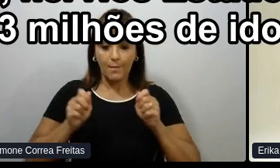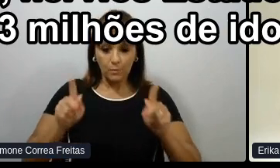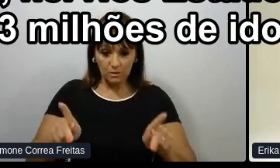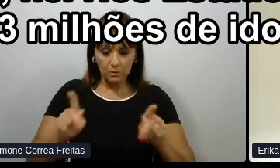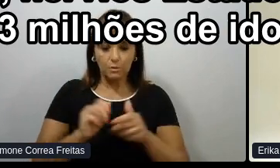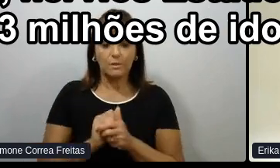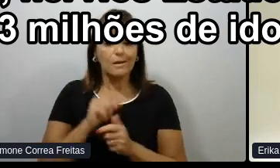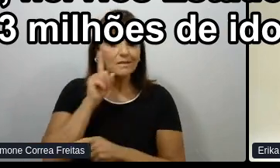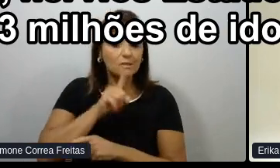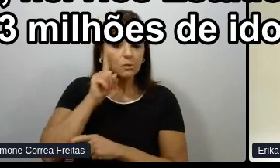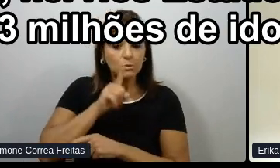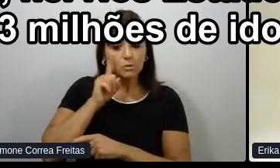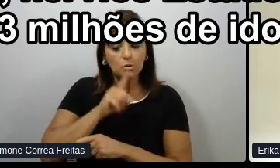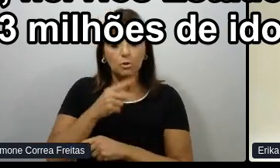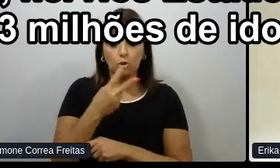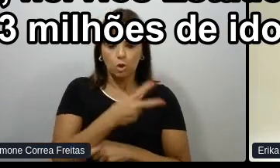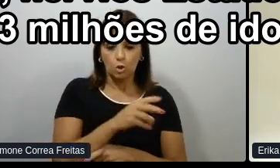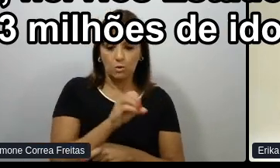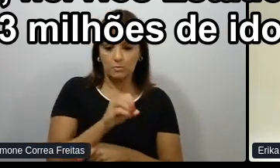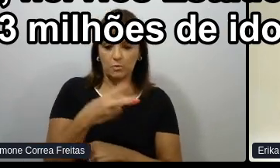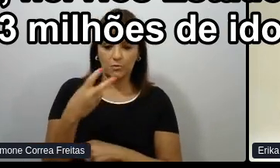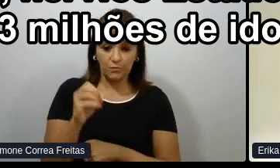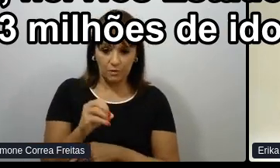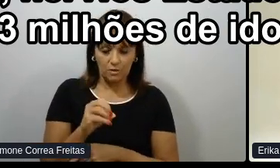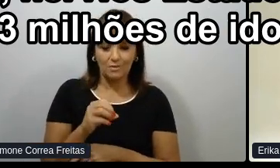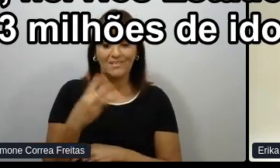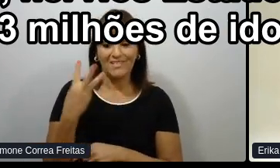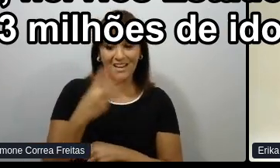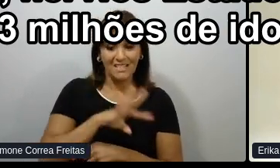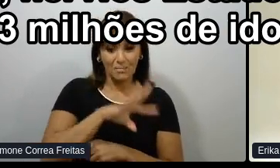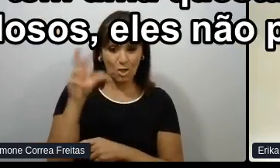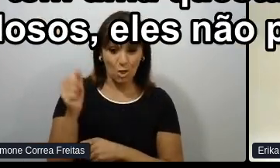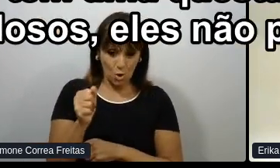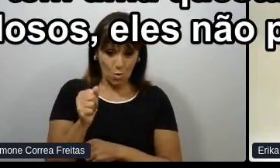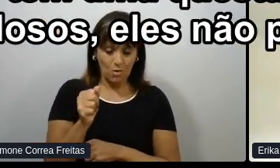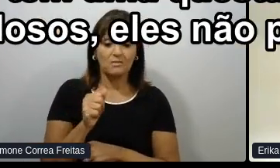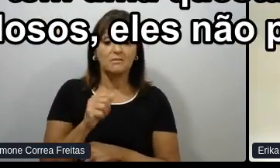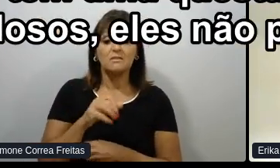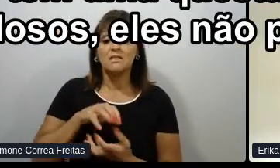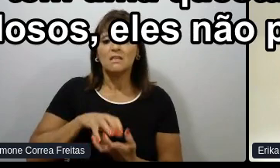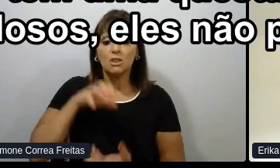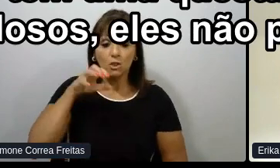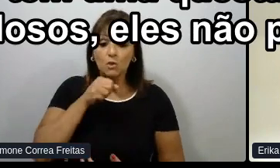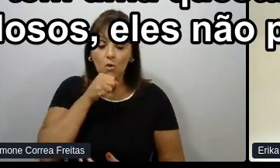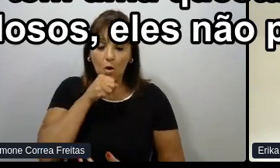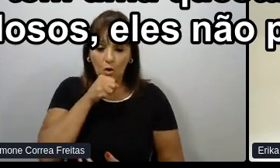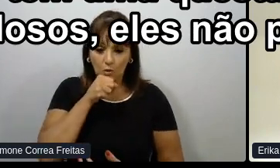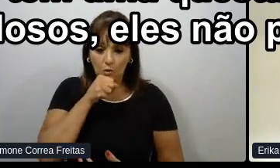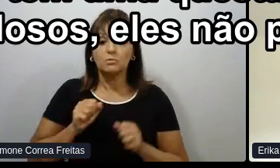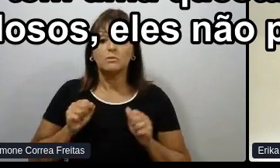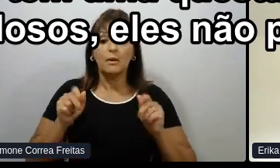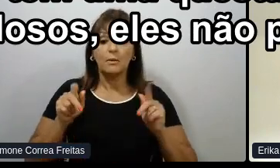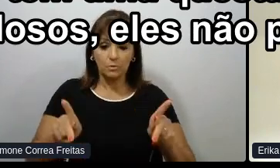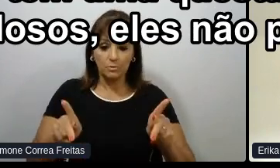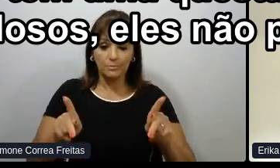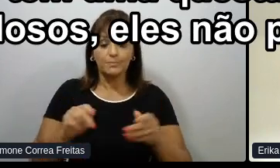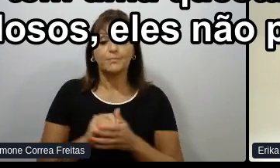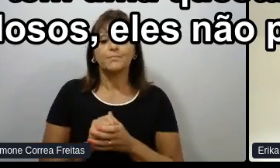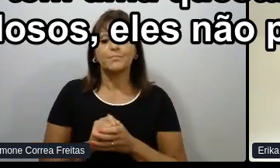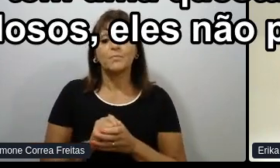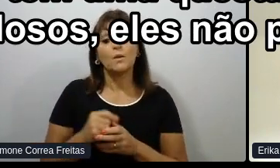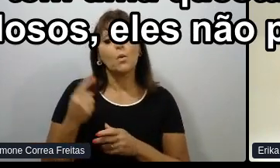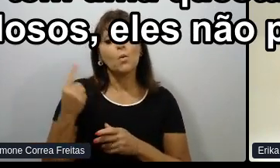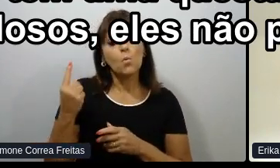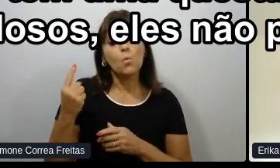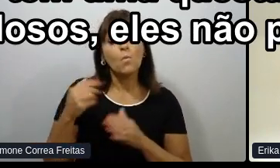com custos hospitalares e médicos, enquanto aqui a questão da renda se dá pela família, então ainda tem muitos idosos